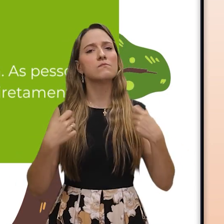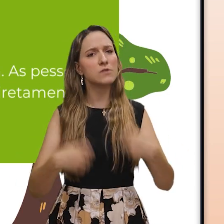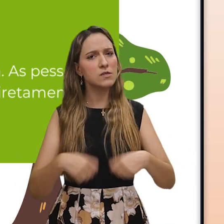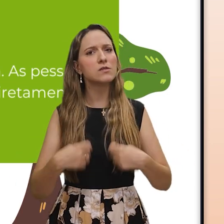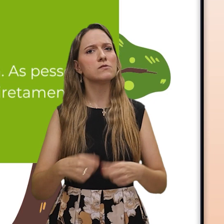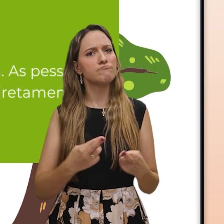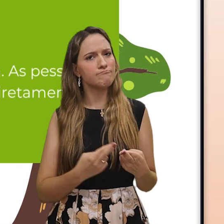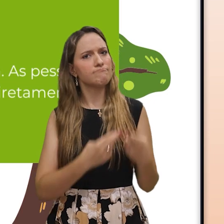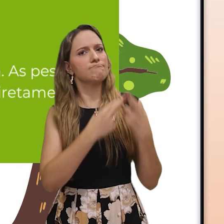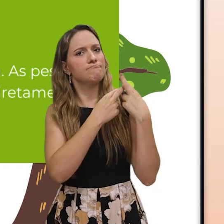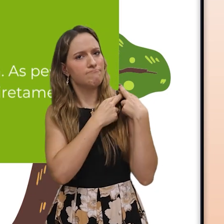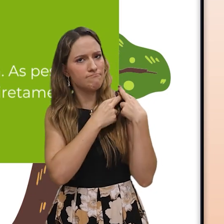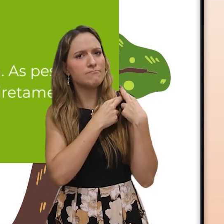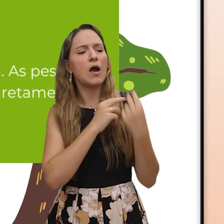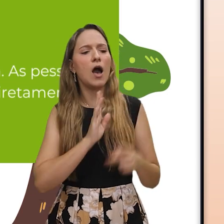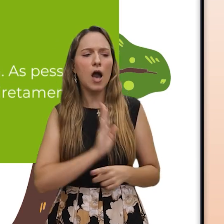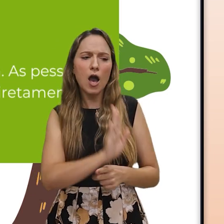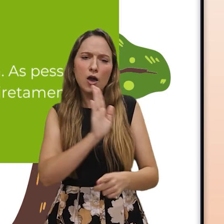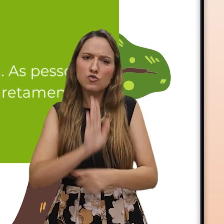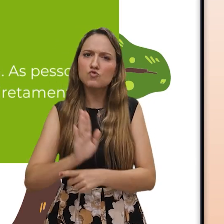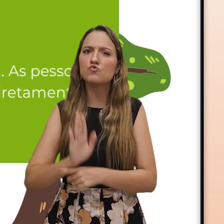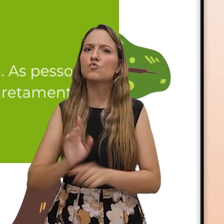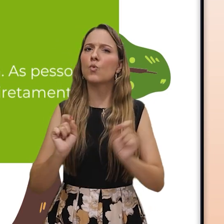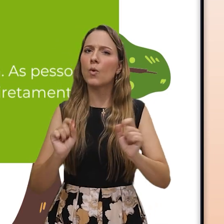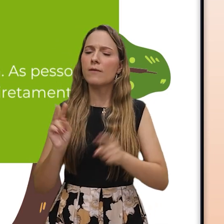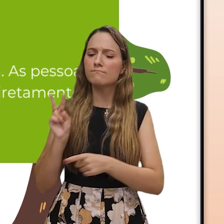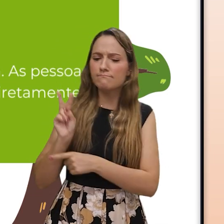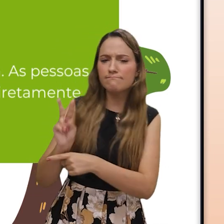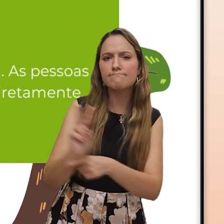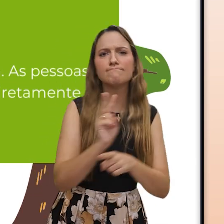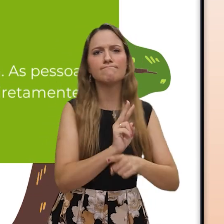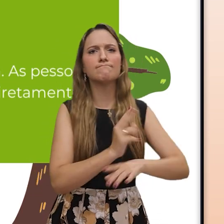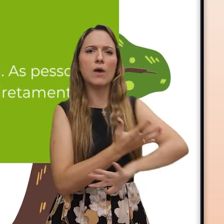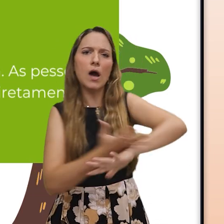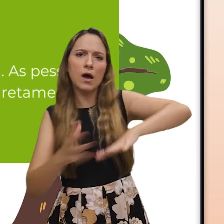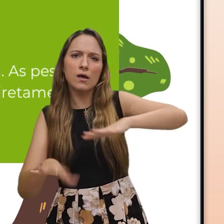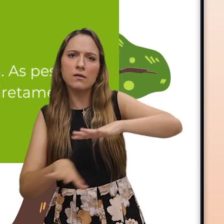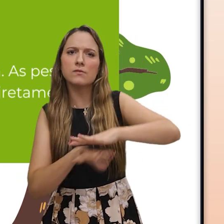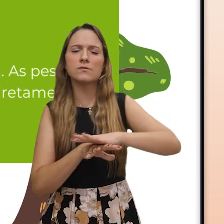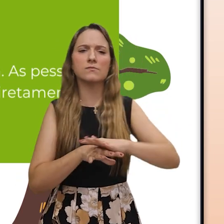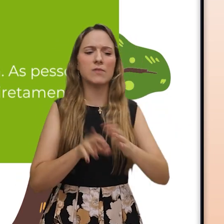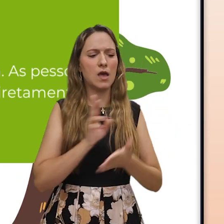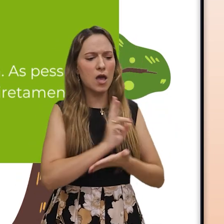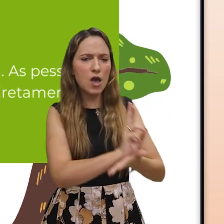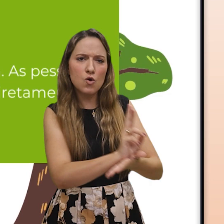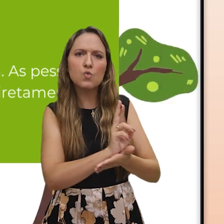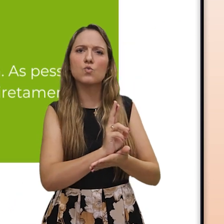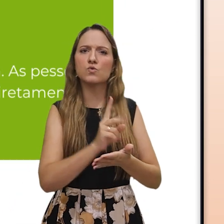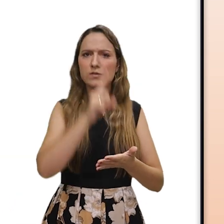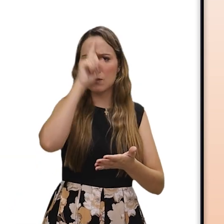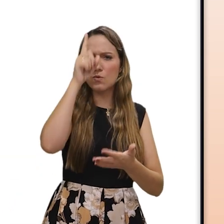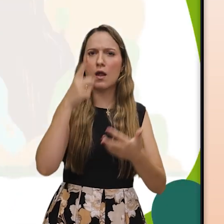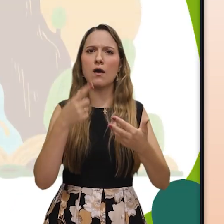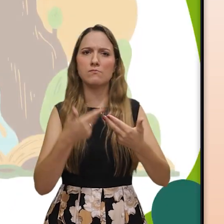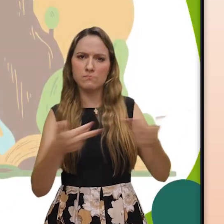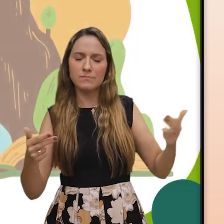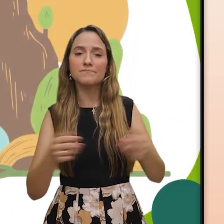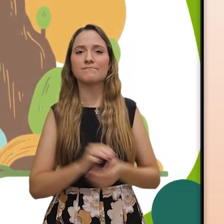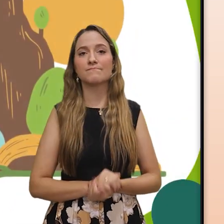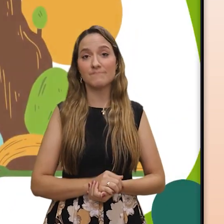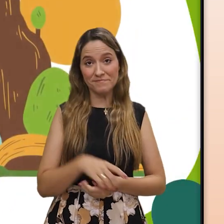fizermos nossas partes mesmo para a preservação desses recursos naturais renováveis ou não renováveis. E